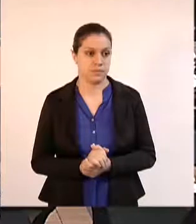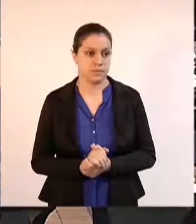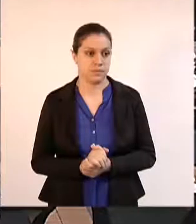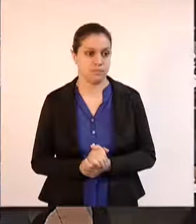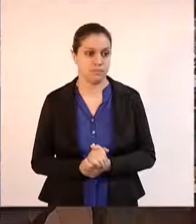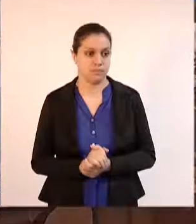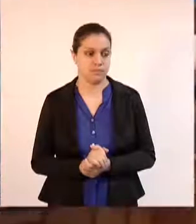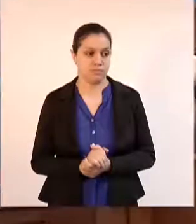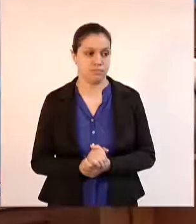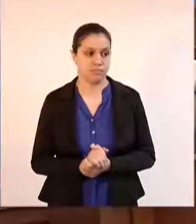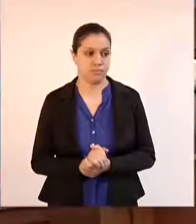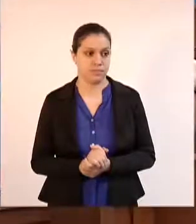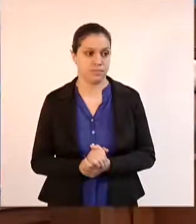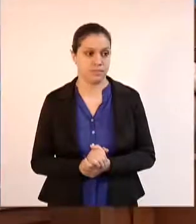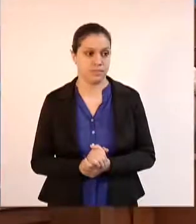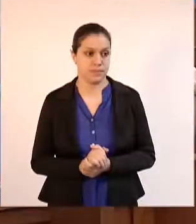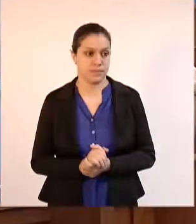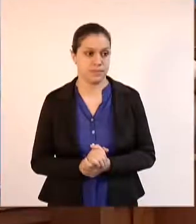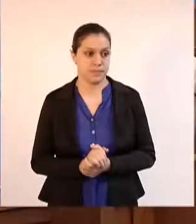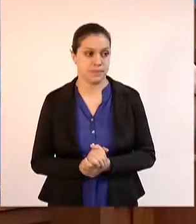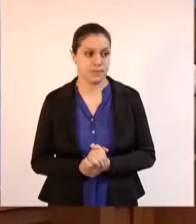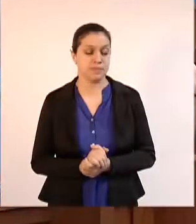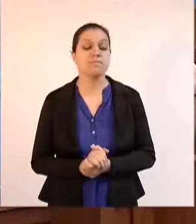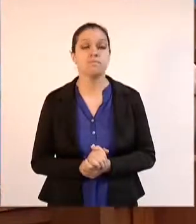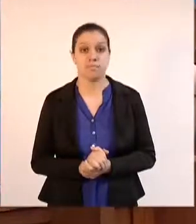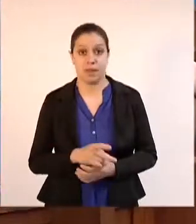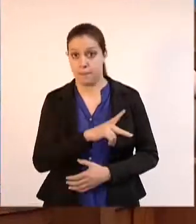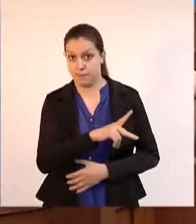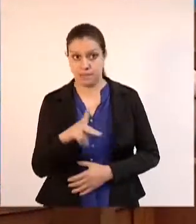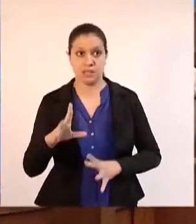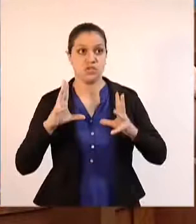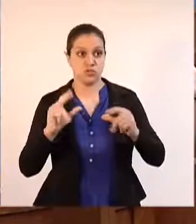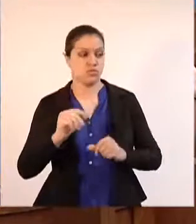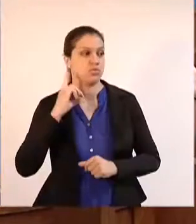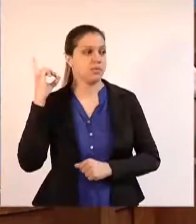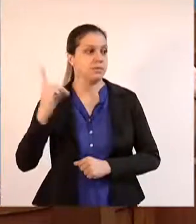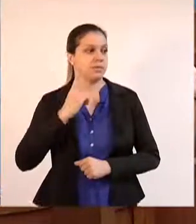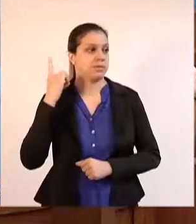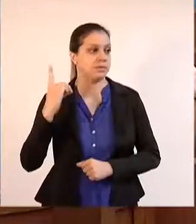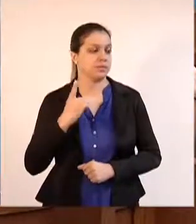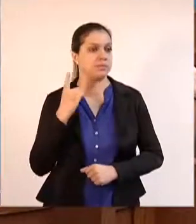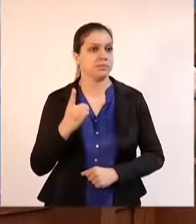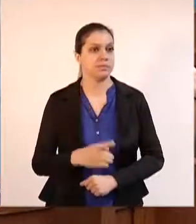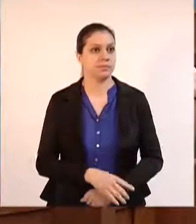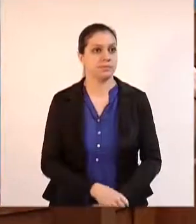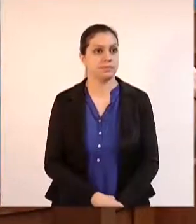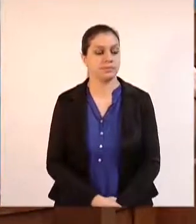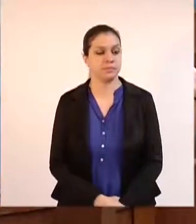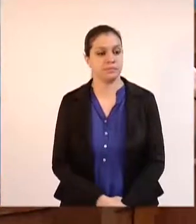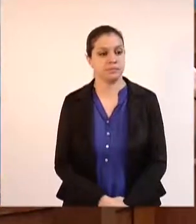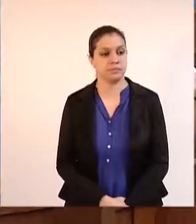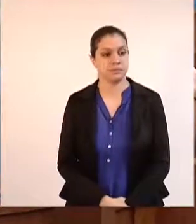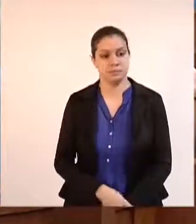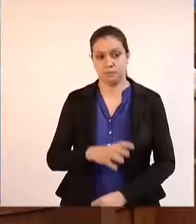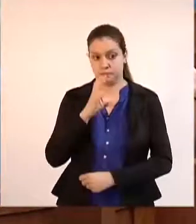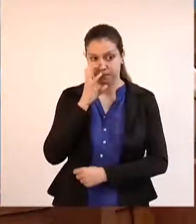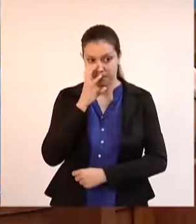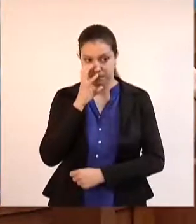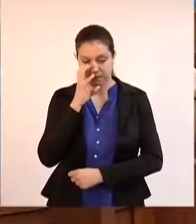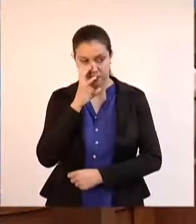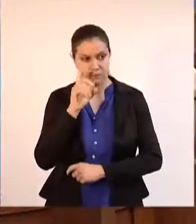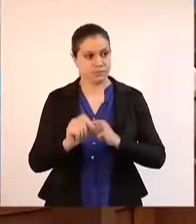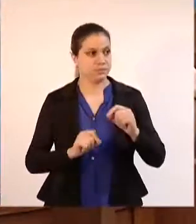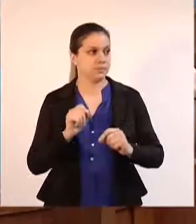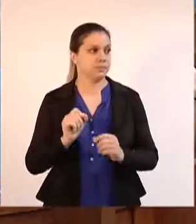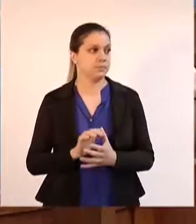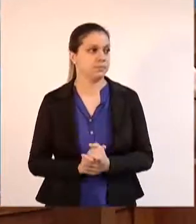Senhor presidente, no momento certo, te respondo. Senhores parlamentares, público que nos acompanha, e